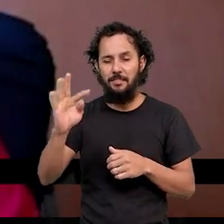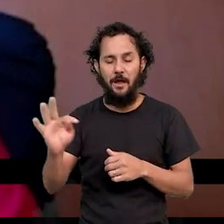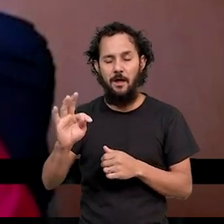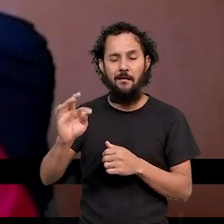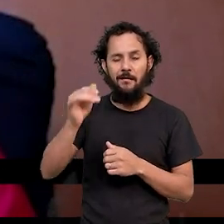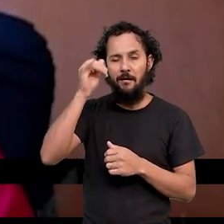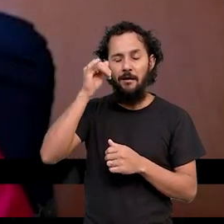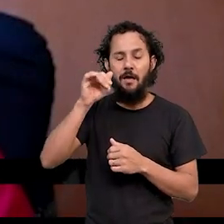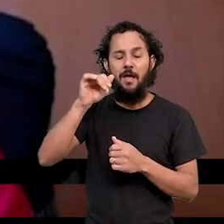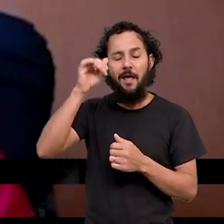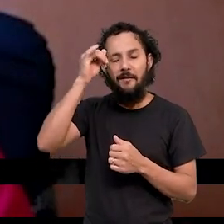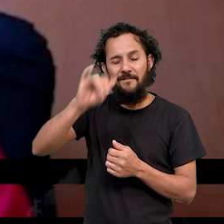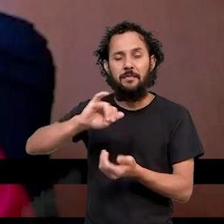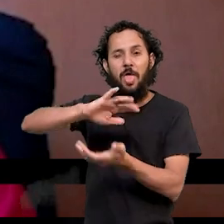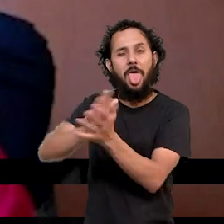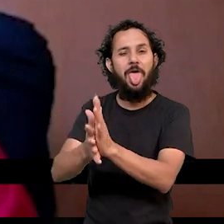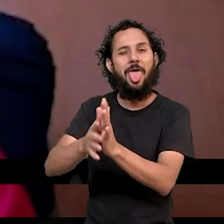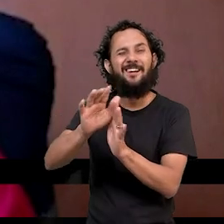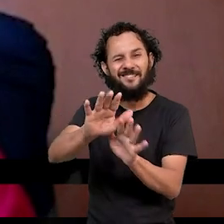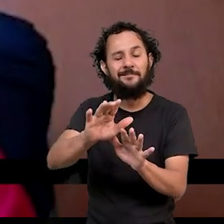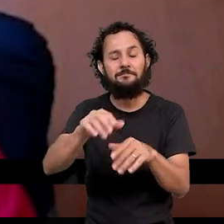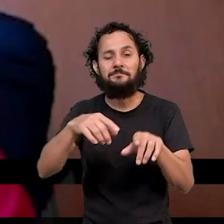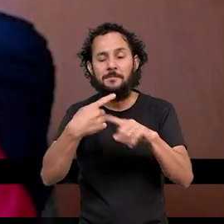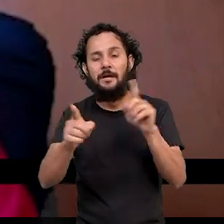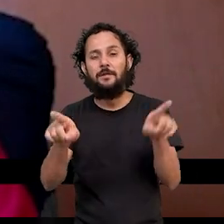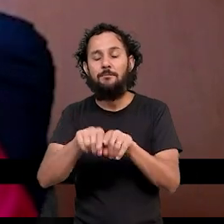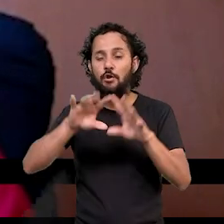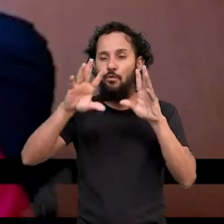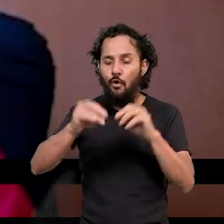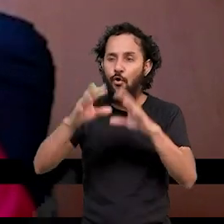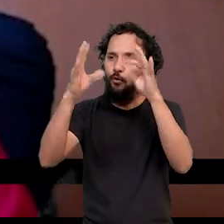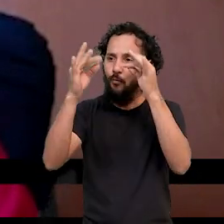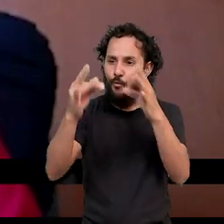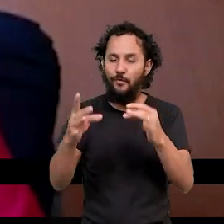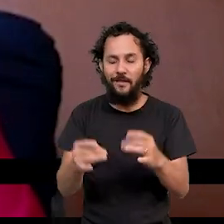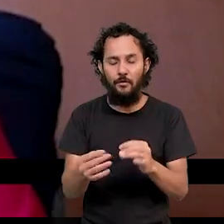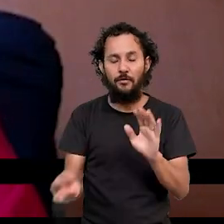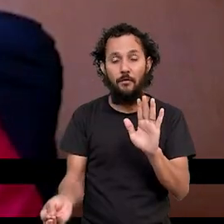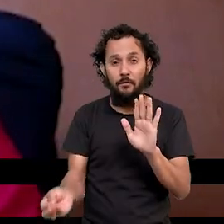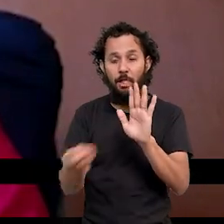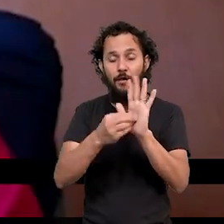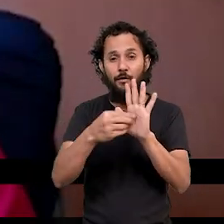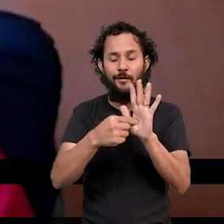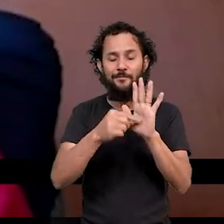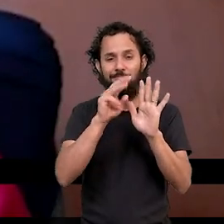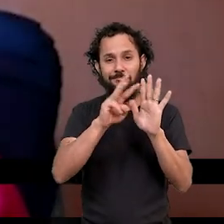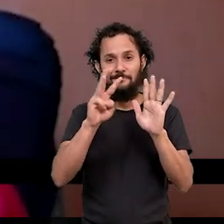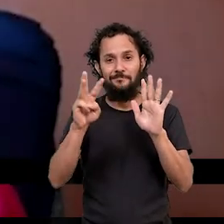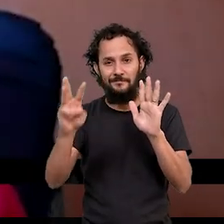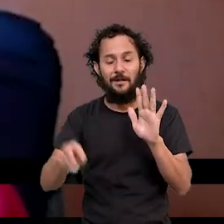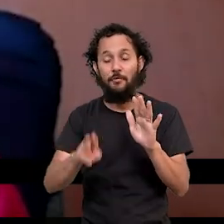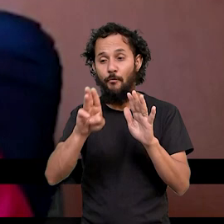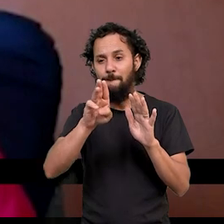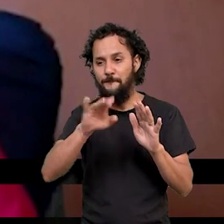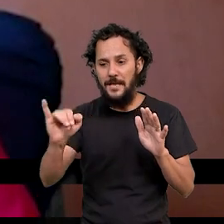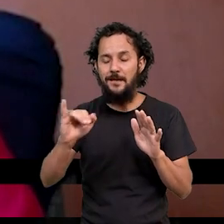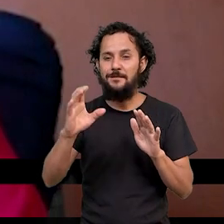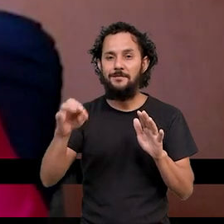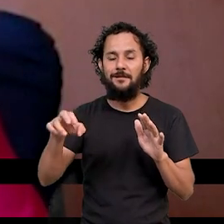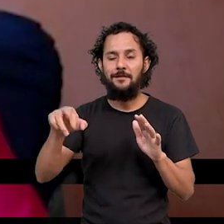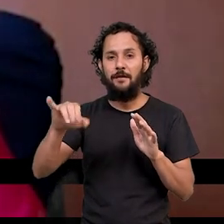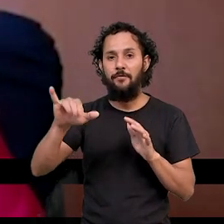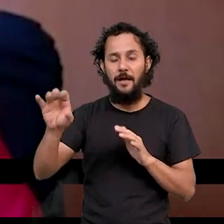quefobia e laica. Todo o conteúdo produzido e inserido no Portal do